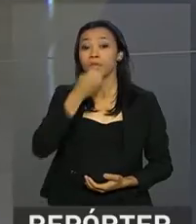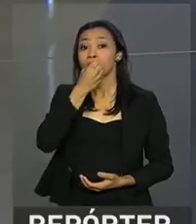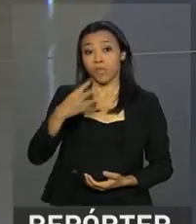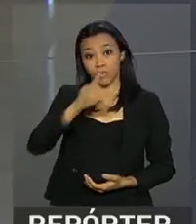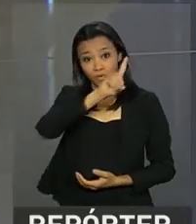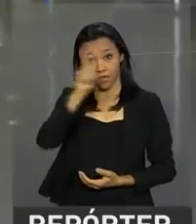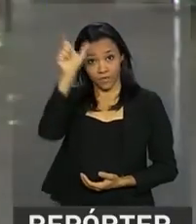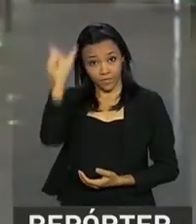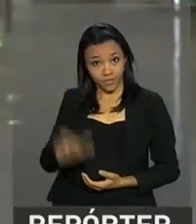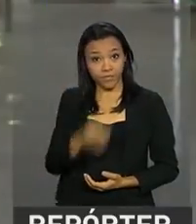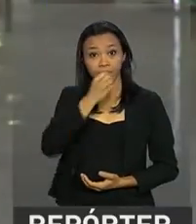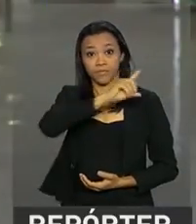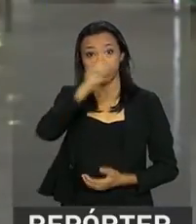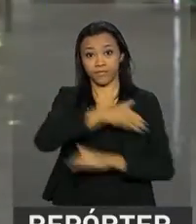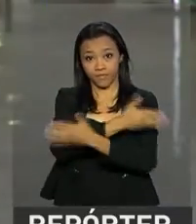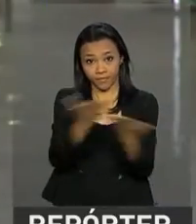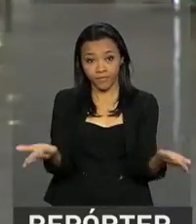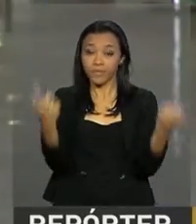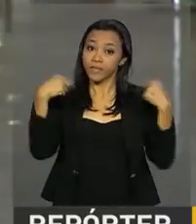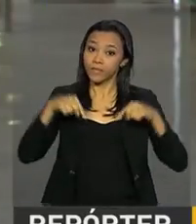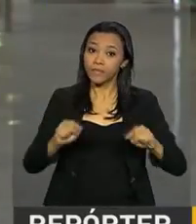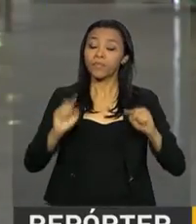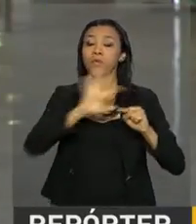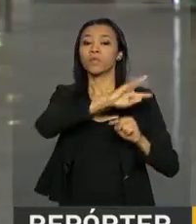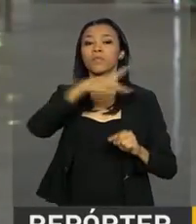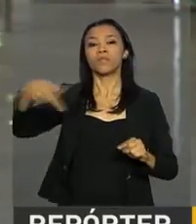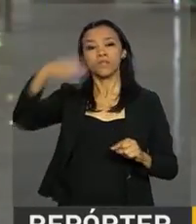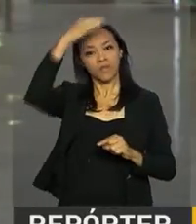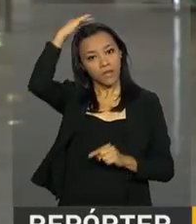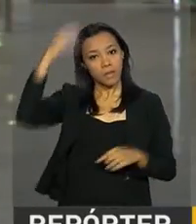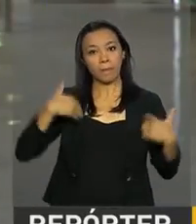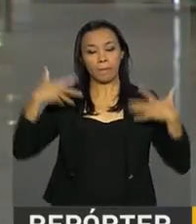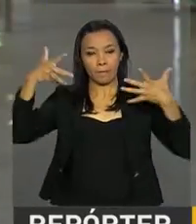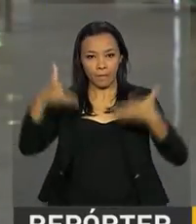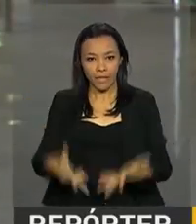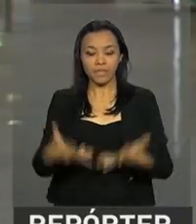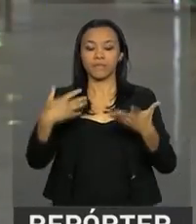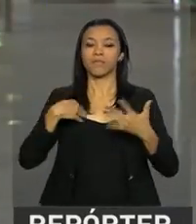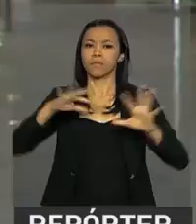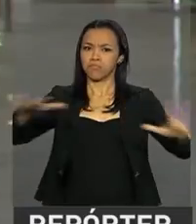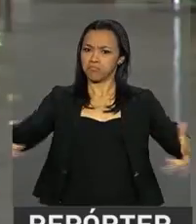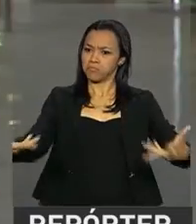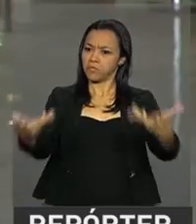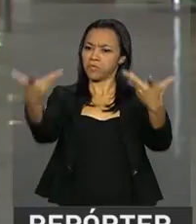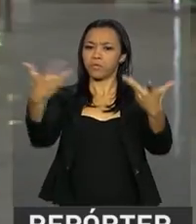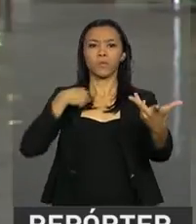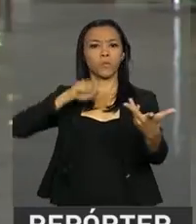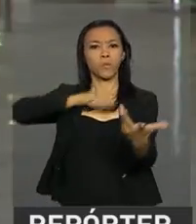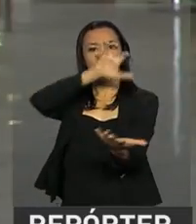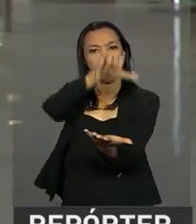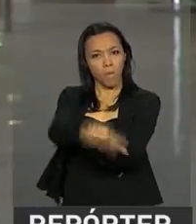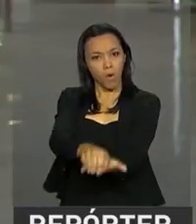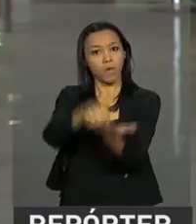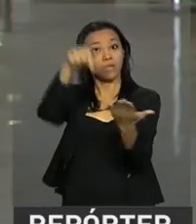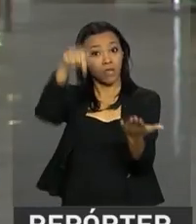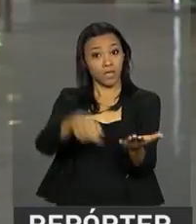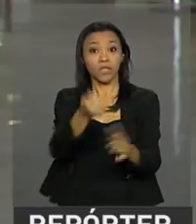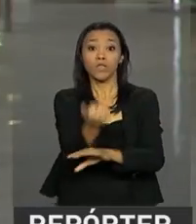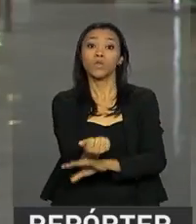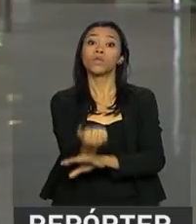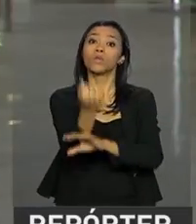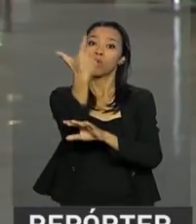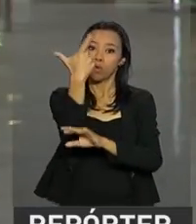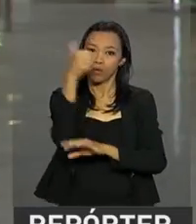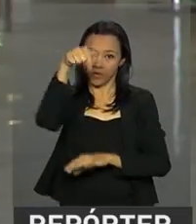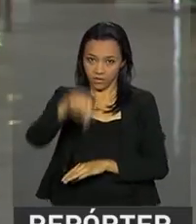a todos. Renata, o presidente Michel Temer participa da cerimônia de posse do novo ministro da Cultura ao meio-dia aqui no Palácio do